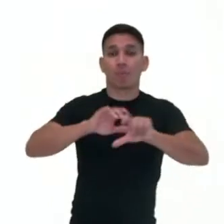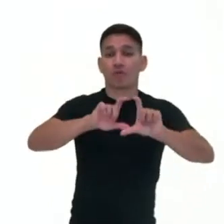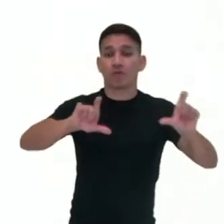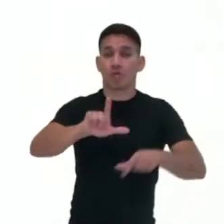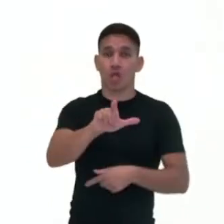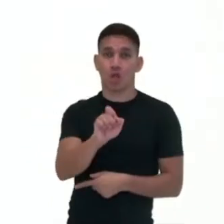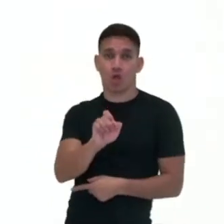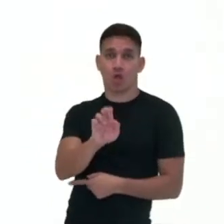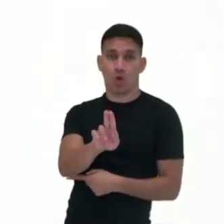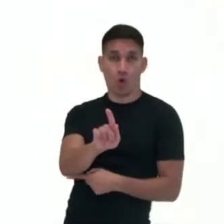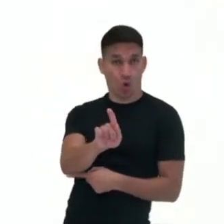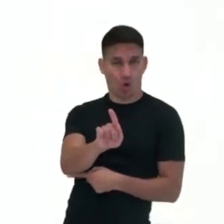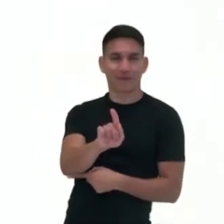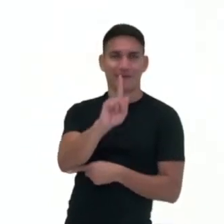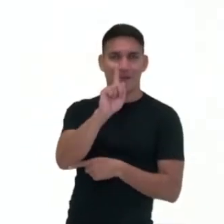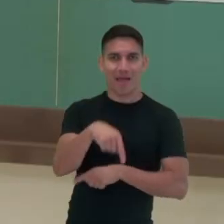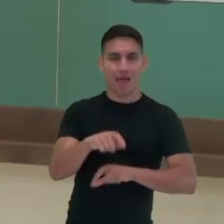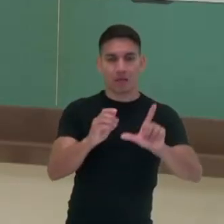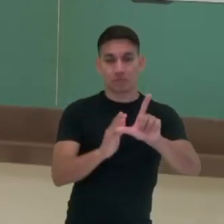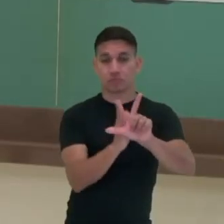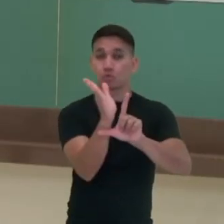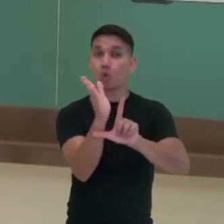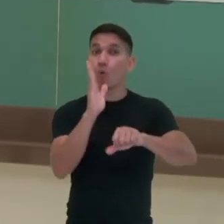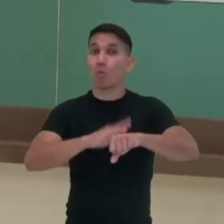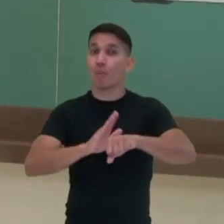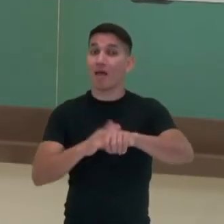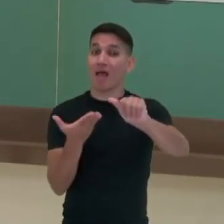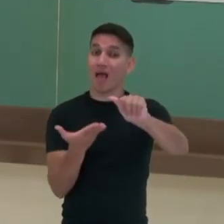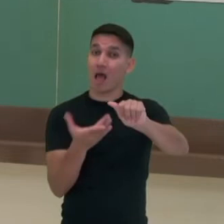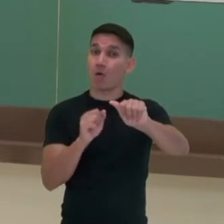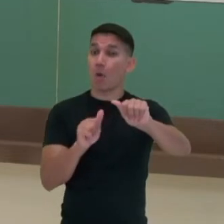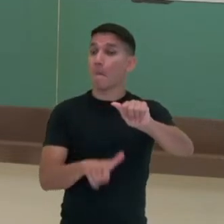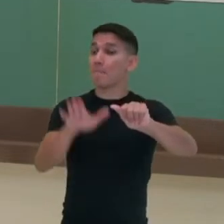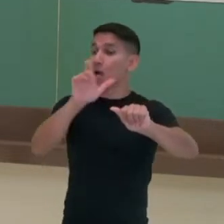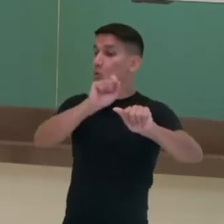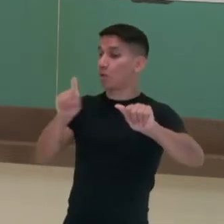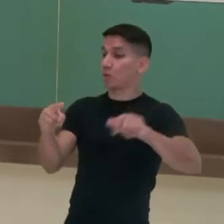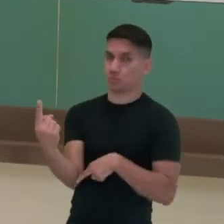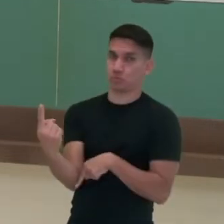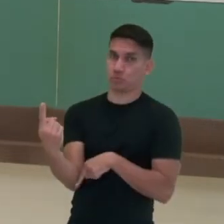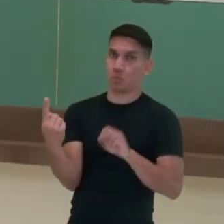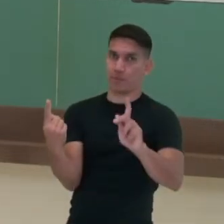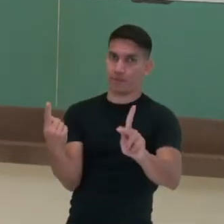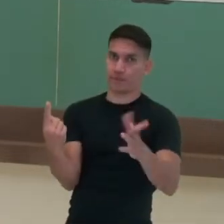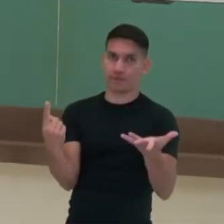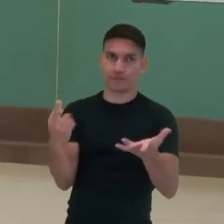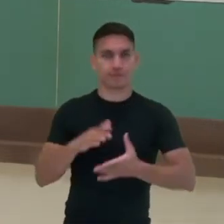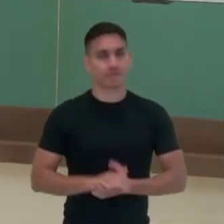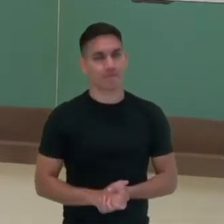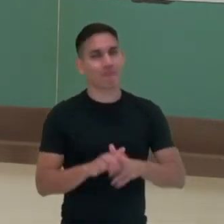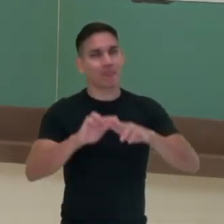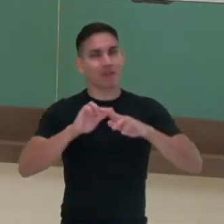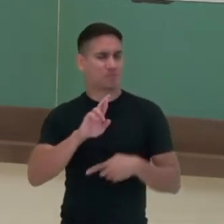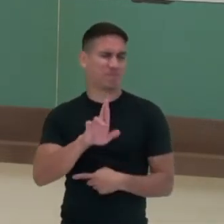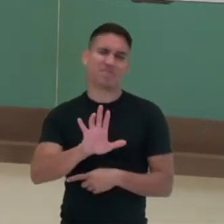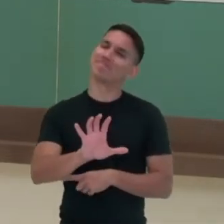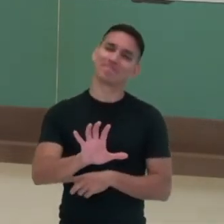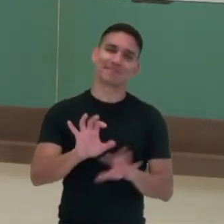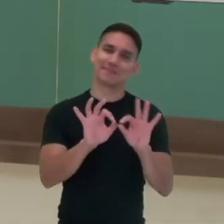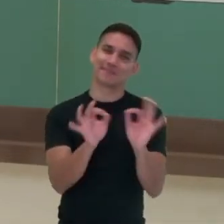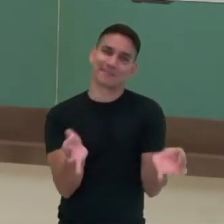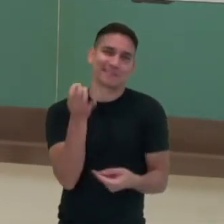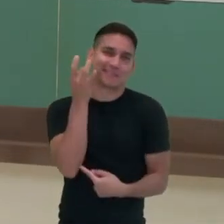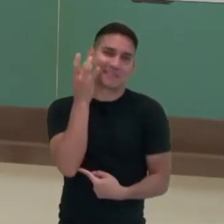é crescente? Quando o meu A é maior do que 1, certo? Então, resolvido. Era